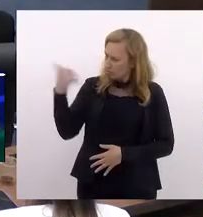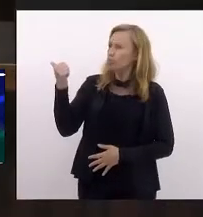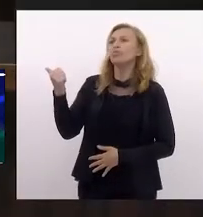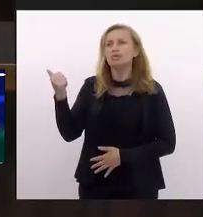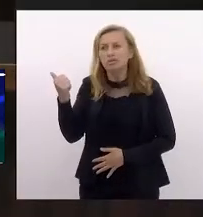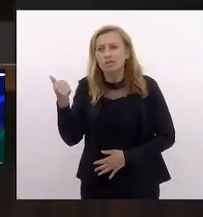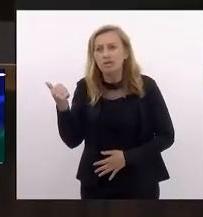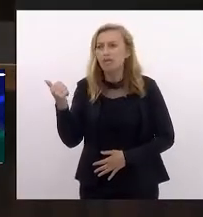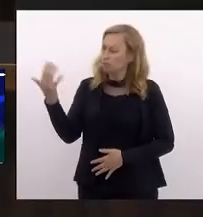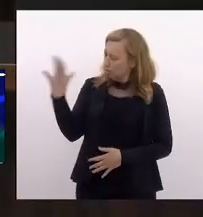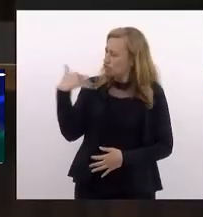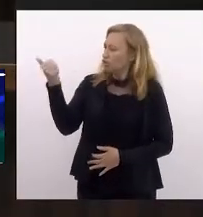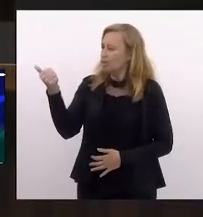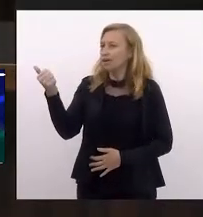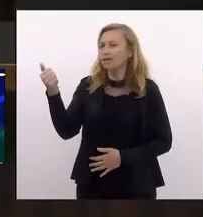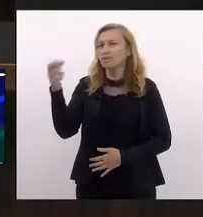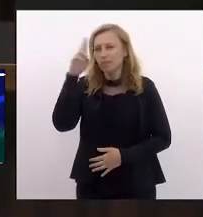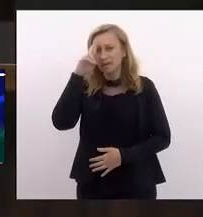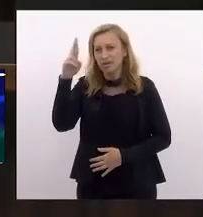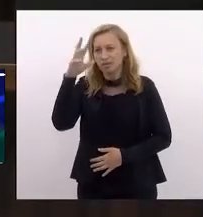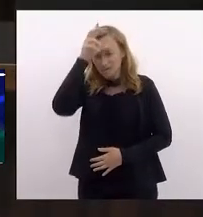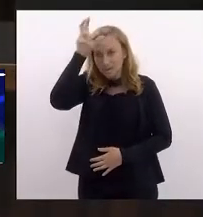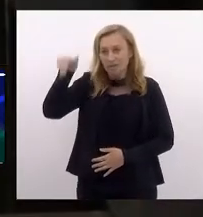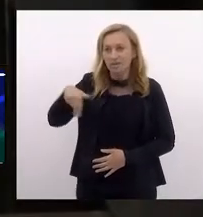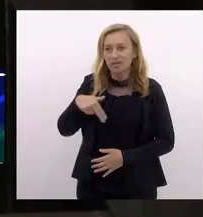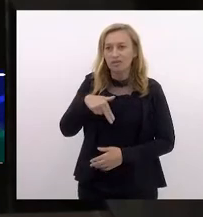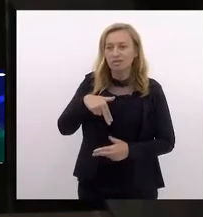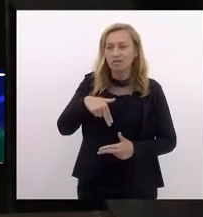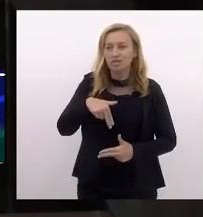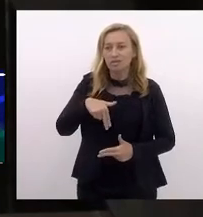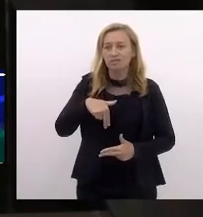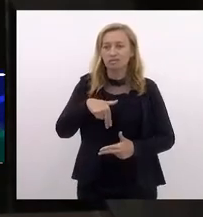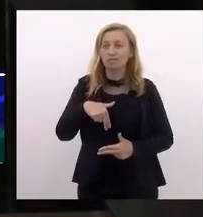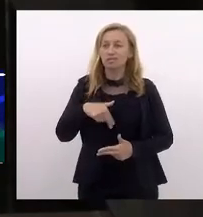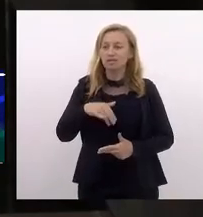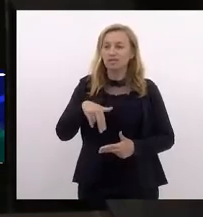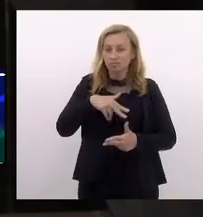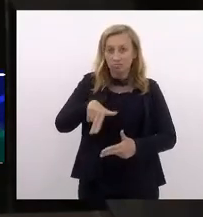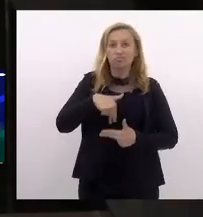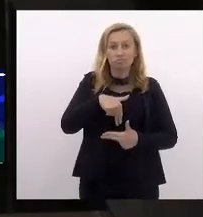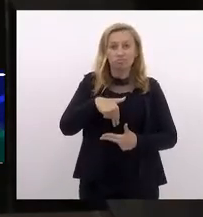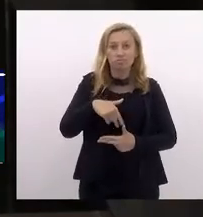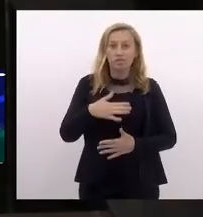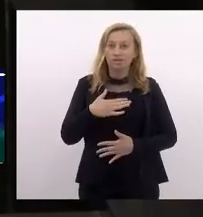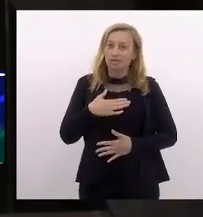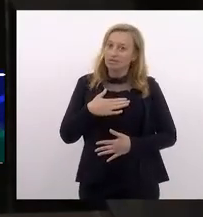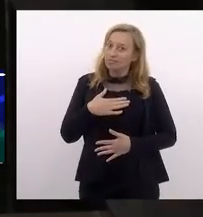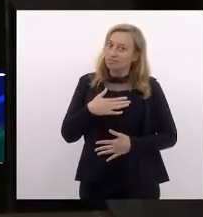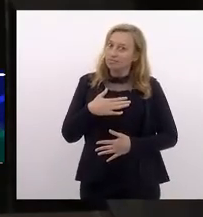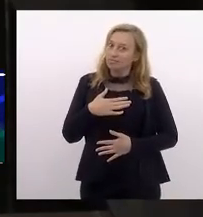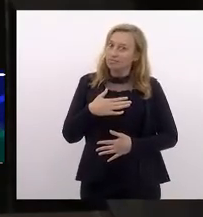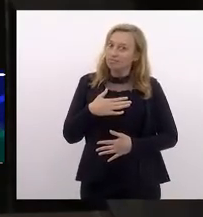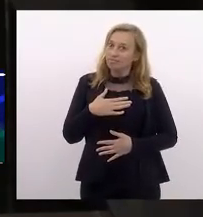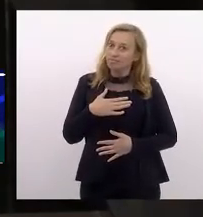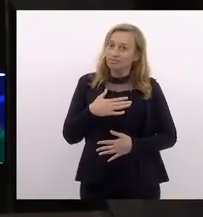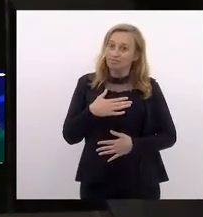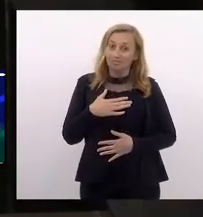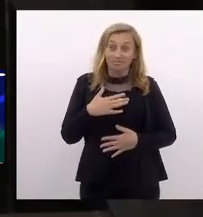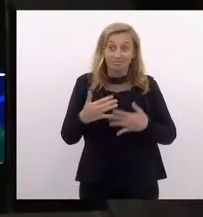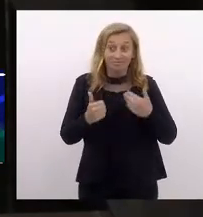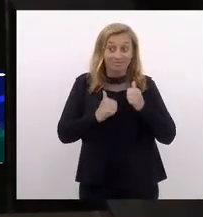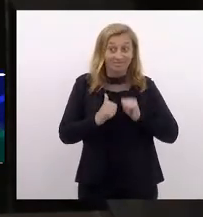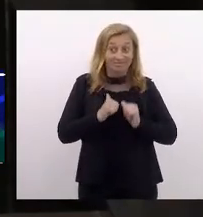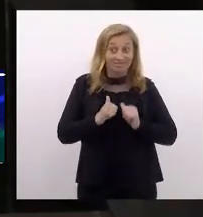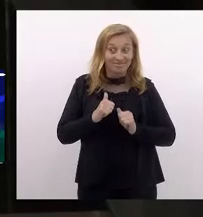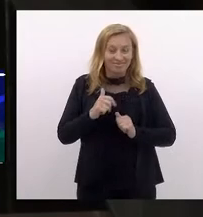né foi convocado por vossa excelência' assumir a Tribuna de viva voz o que me deixa ainda mais entusiasmados